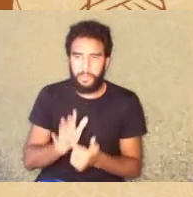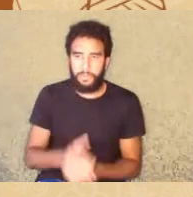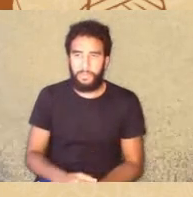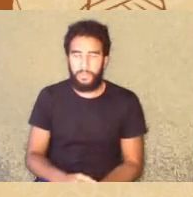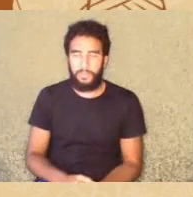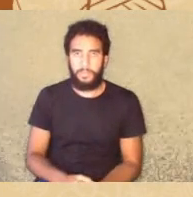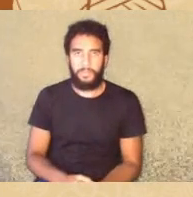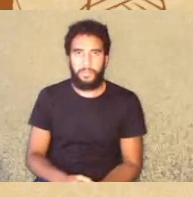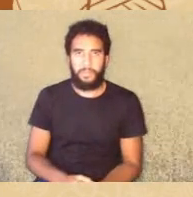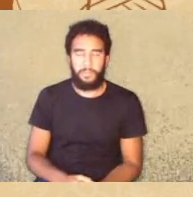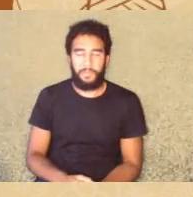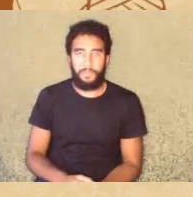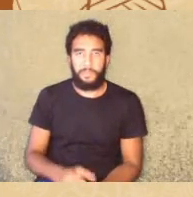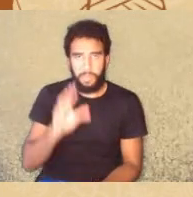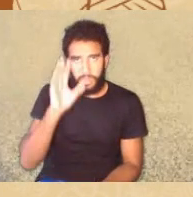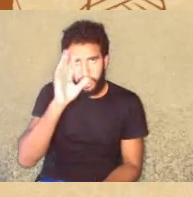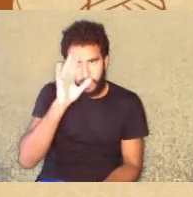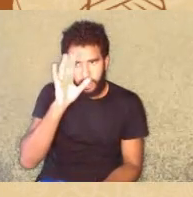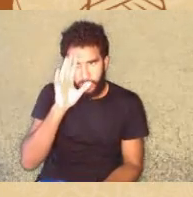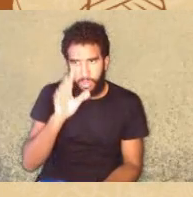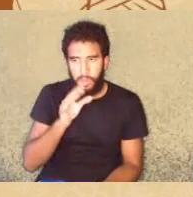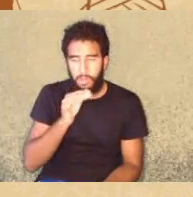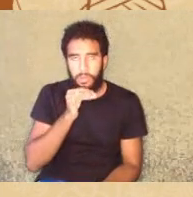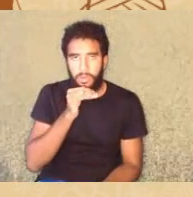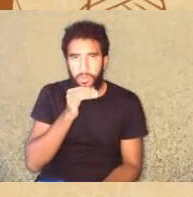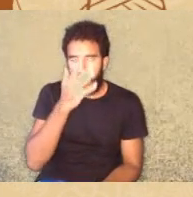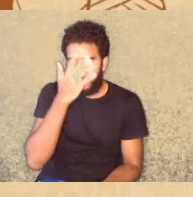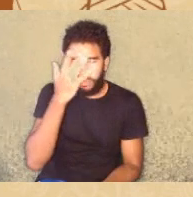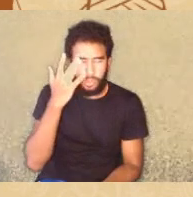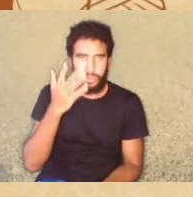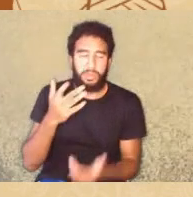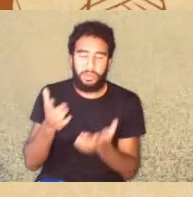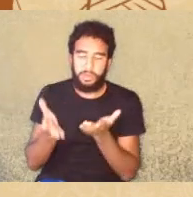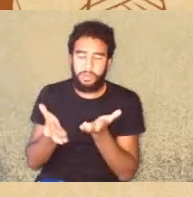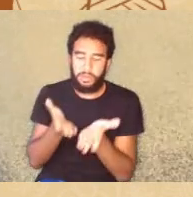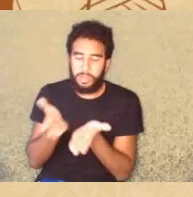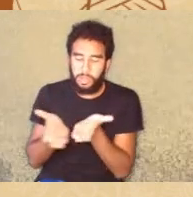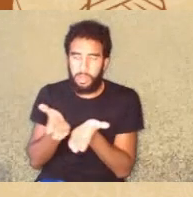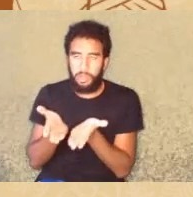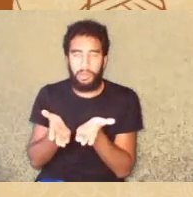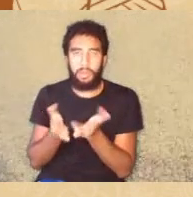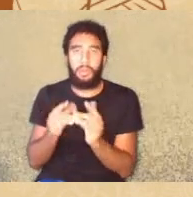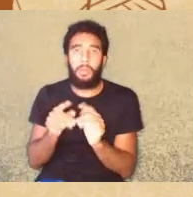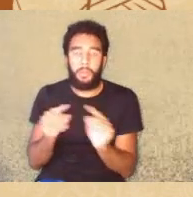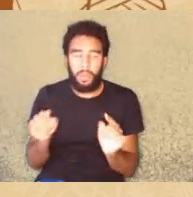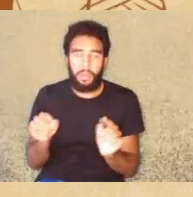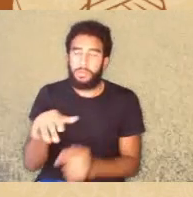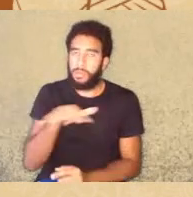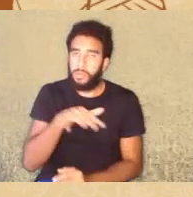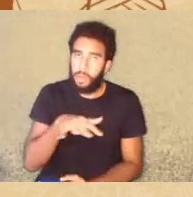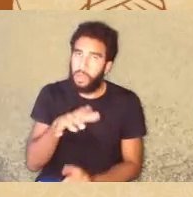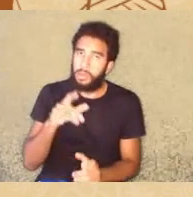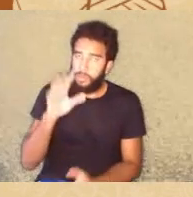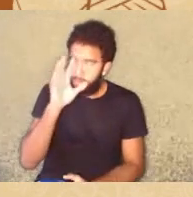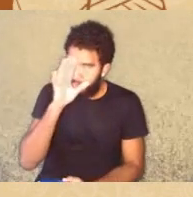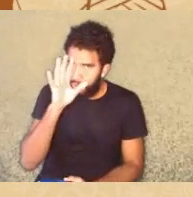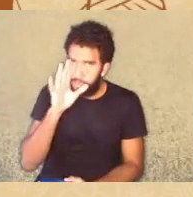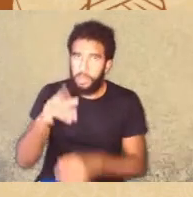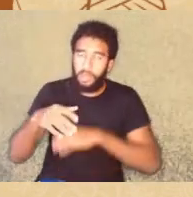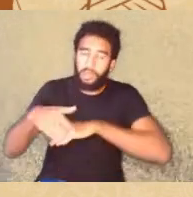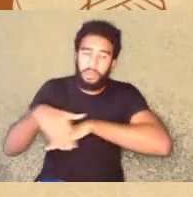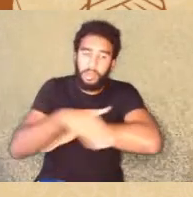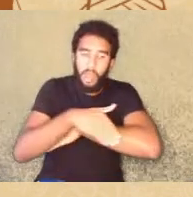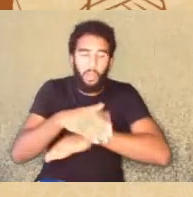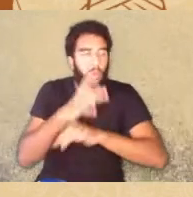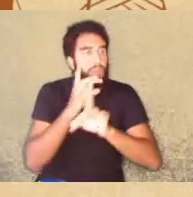vai fazer tratamento. Mas eu acho que é um campo assim, instigante para a gente pensar e ir para a rua, assim, né? Para buscar o contato com as pessoas,